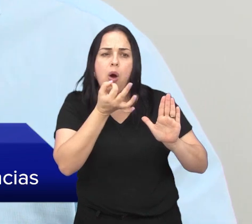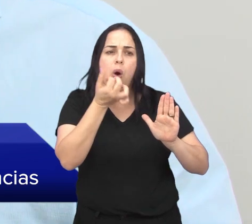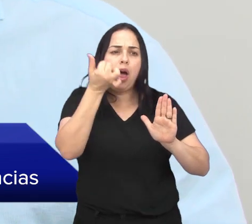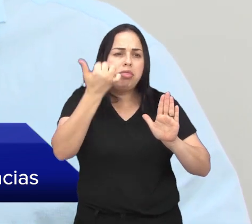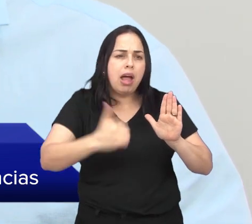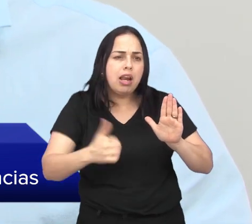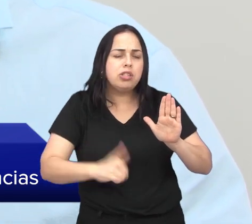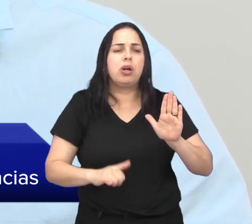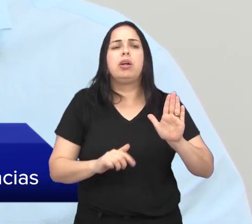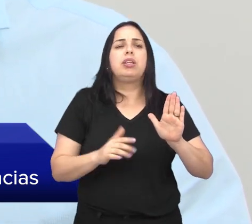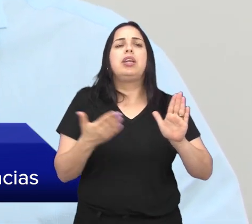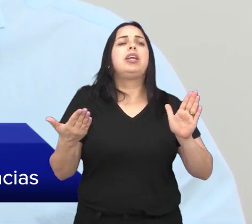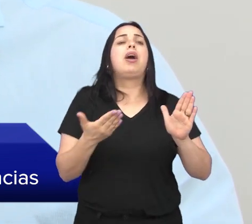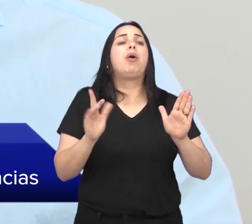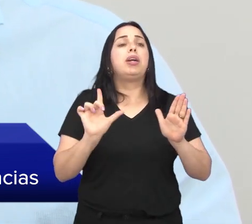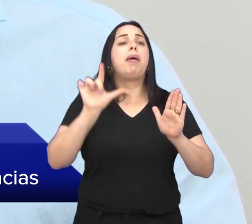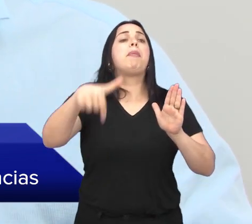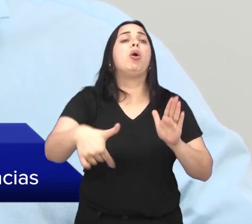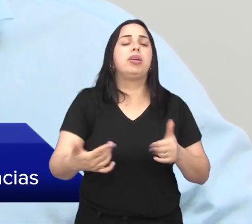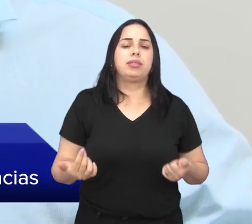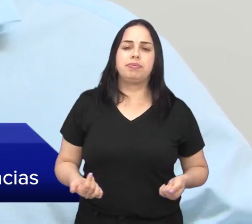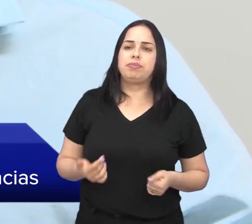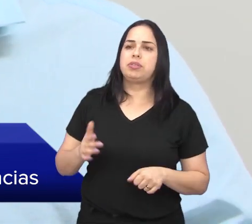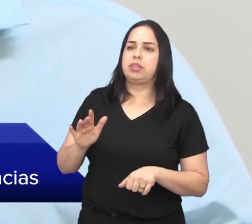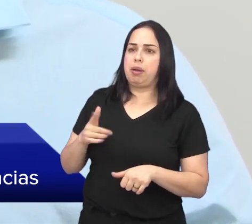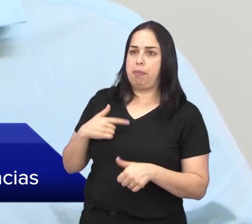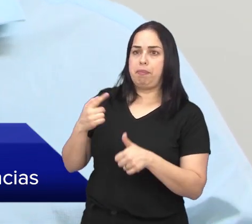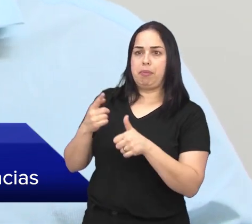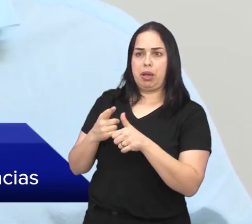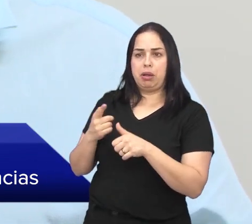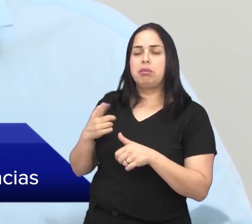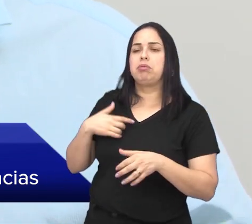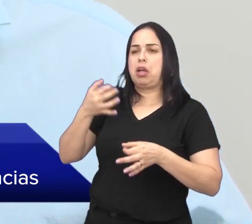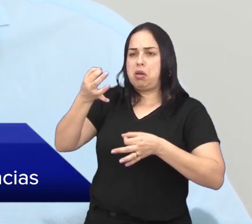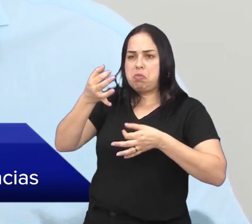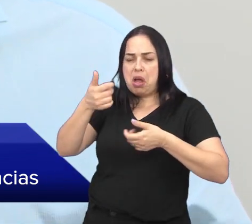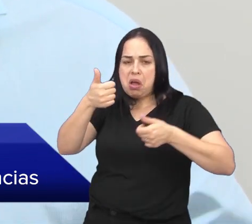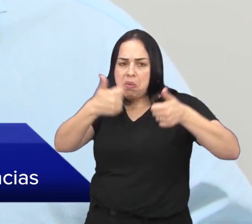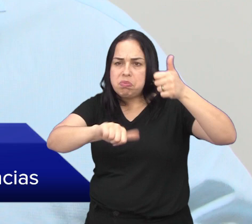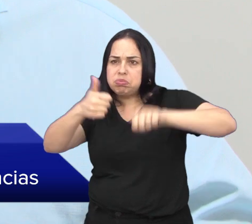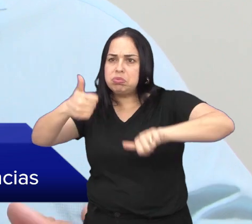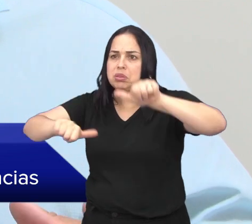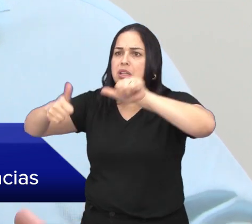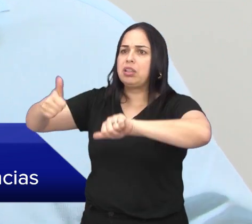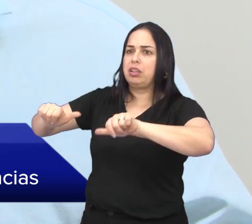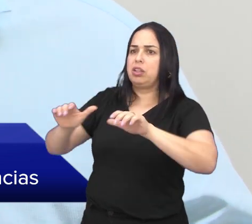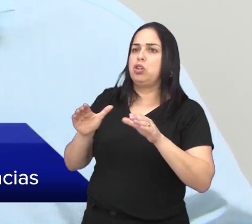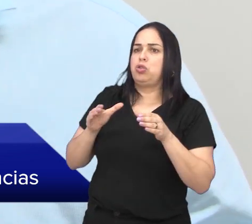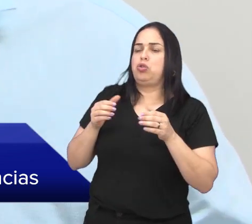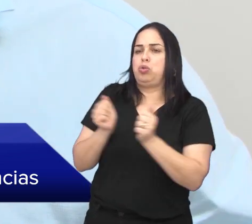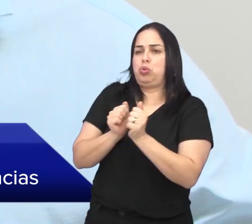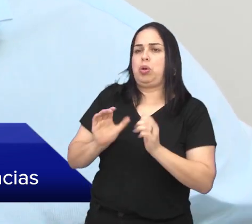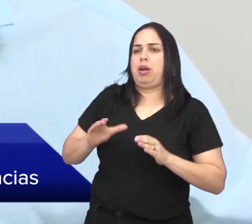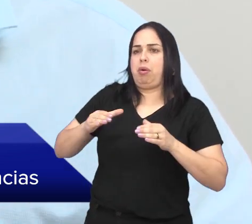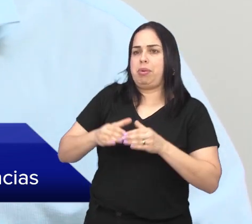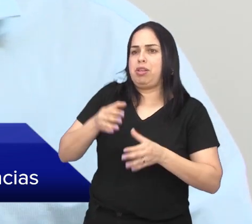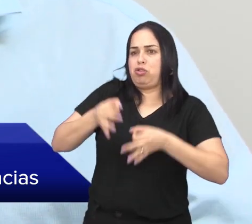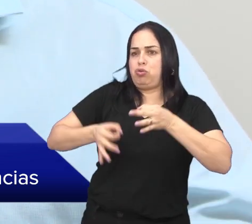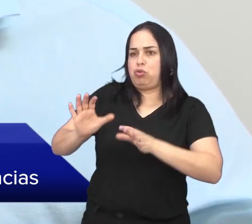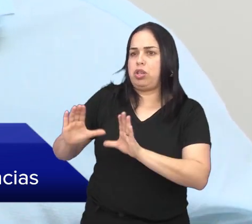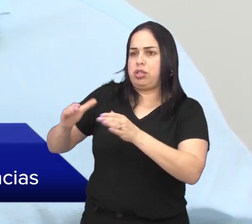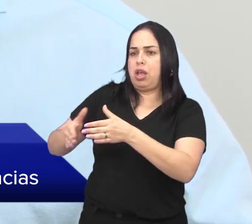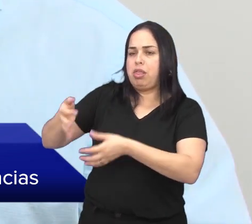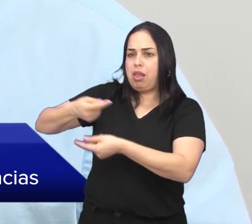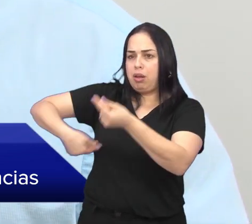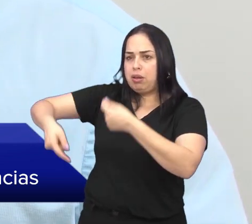sugestões da população, quais são os próximos passos? Essa análise é fundamental, tem que ser feita com muito critério. As comissões de Justiça e Economia